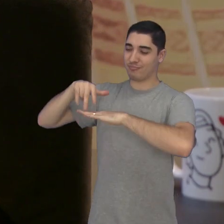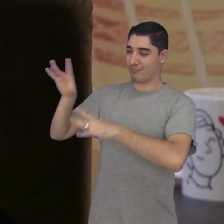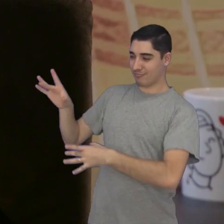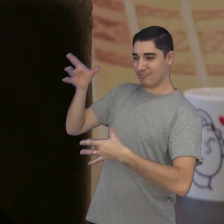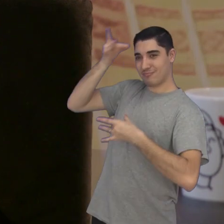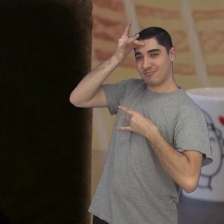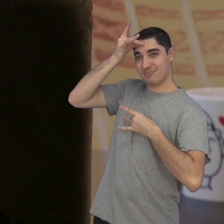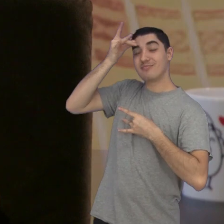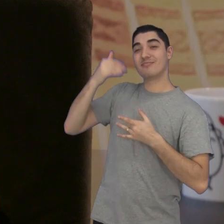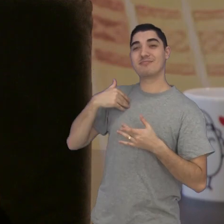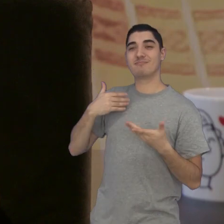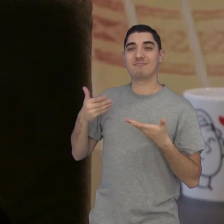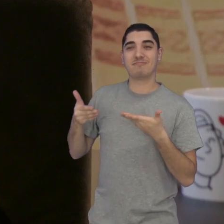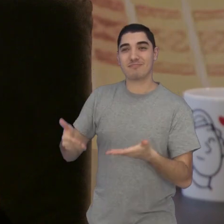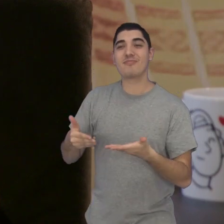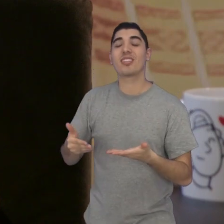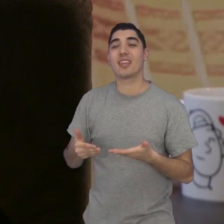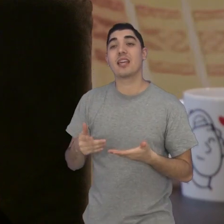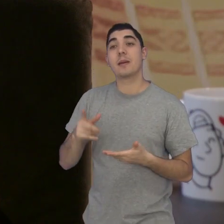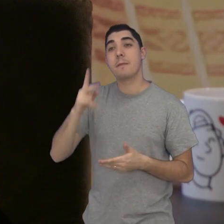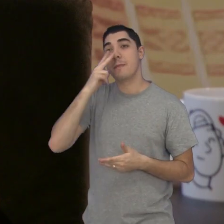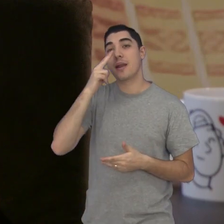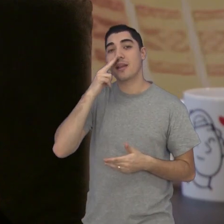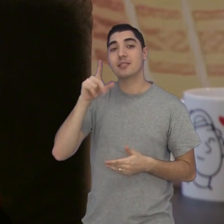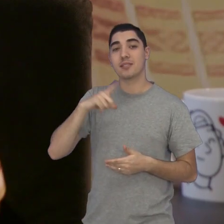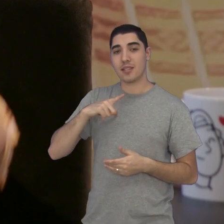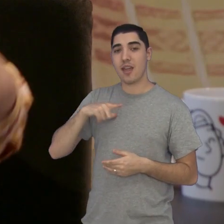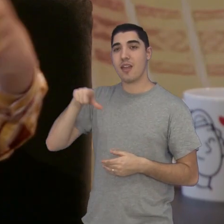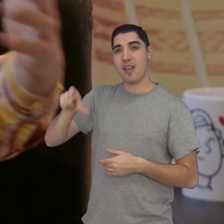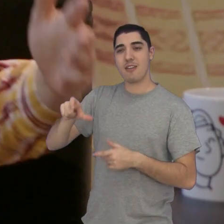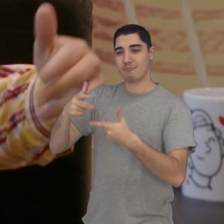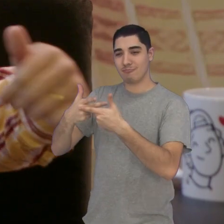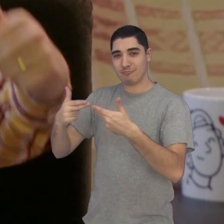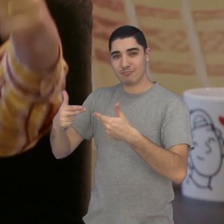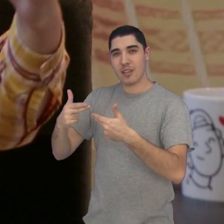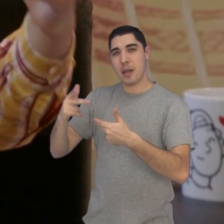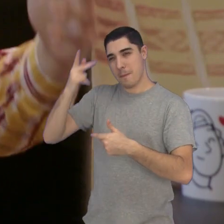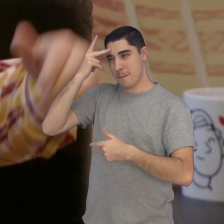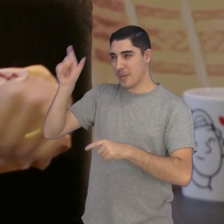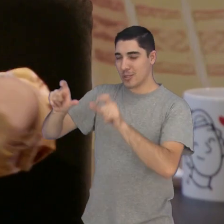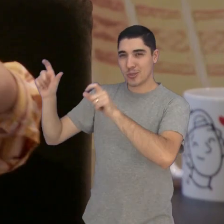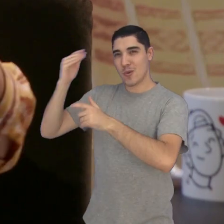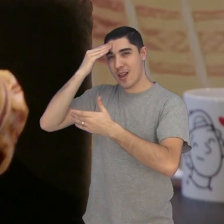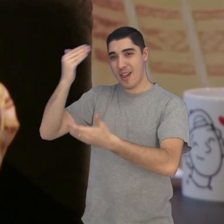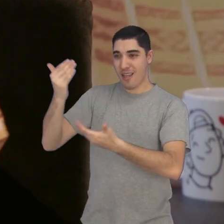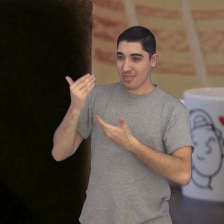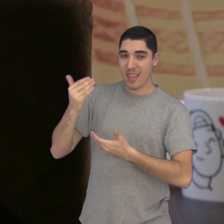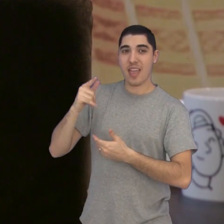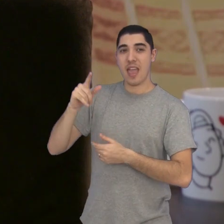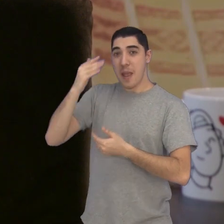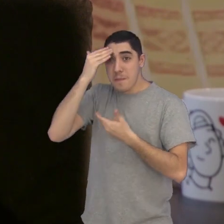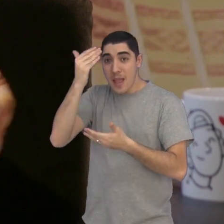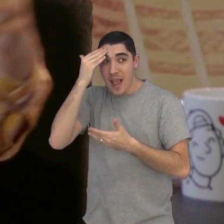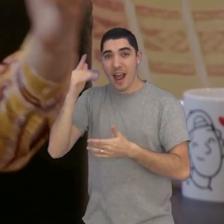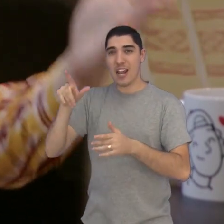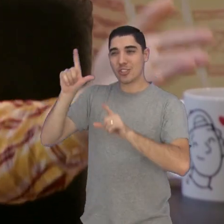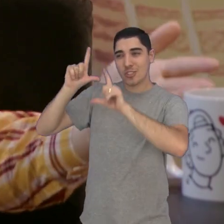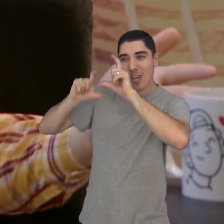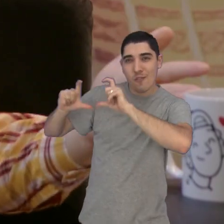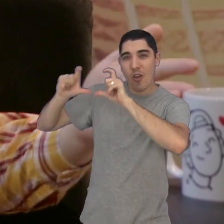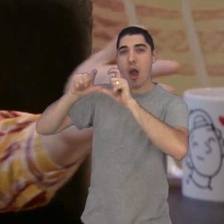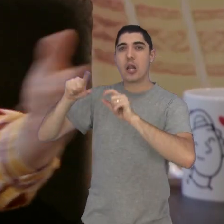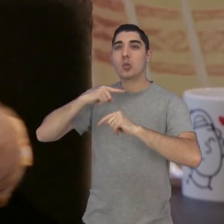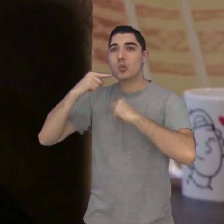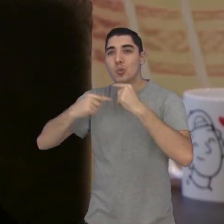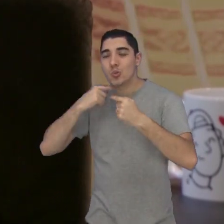Tem assim como se diz, uma colocação muito boa, as pessoas vêm agradecer, tirar foto, tirar